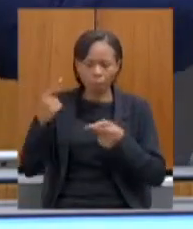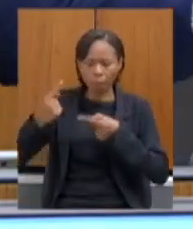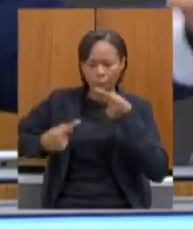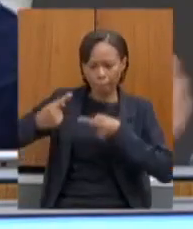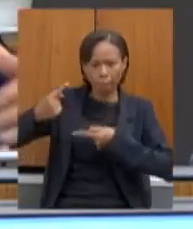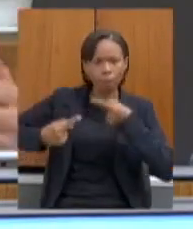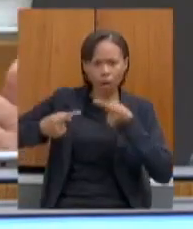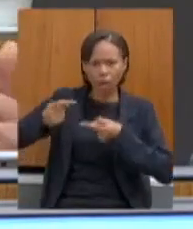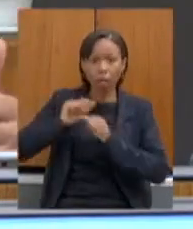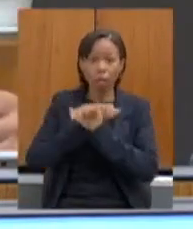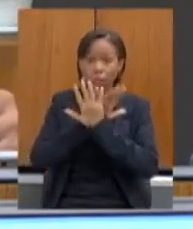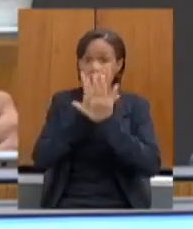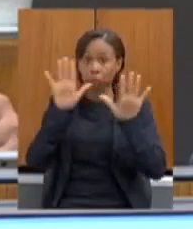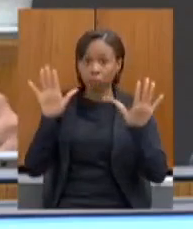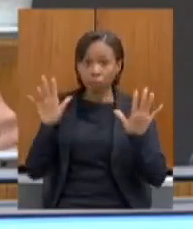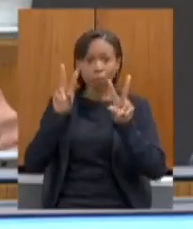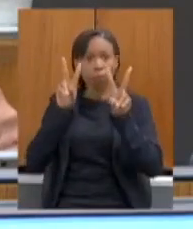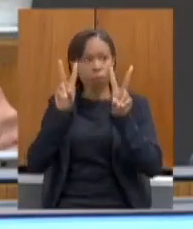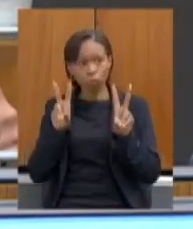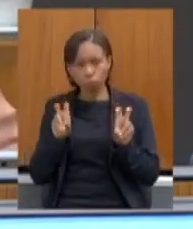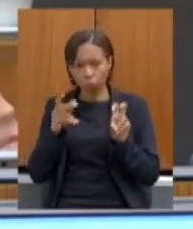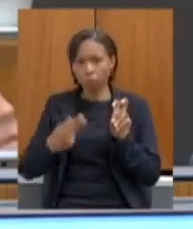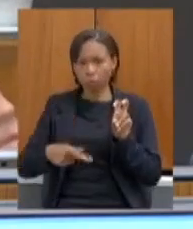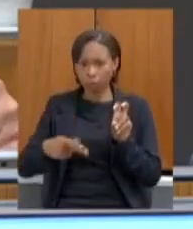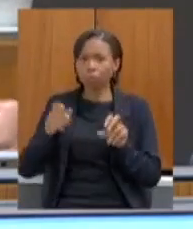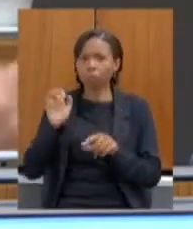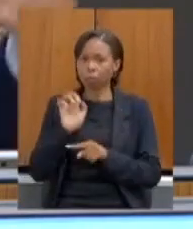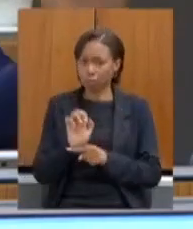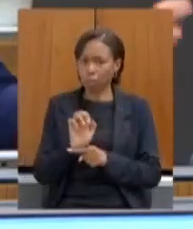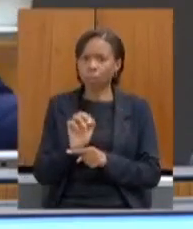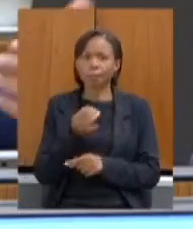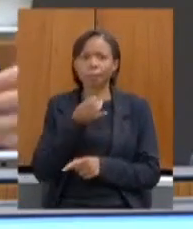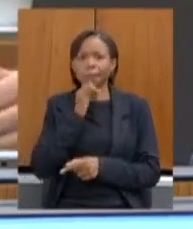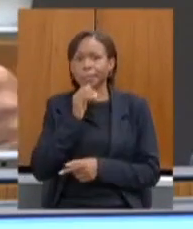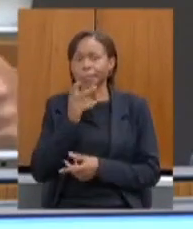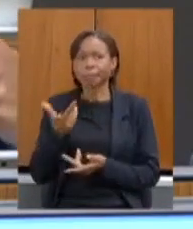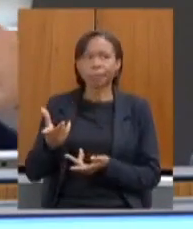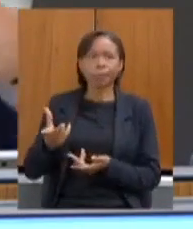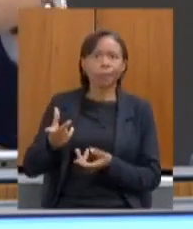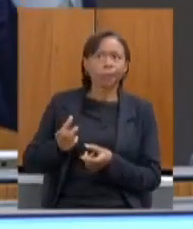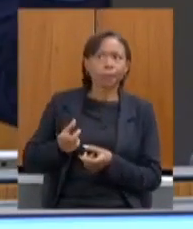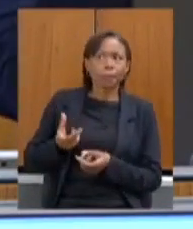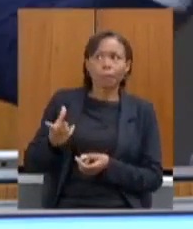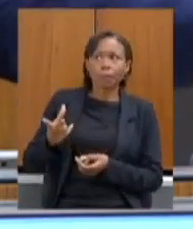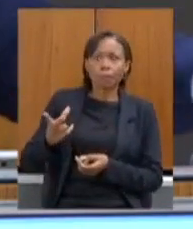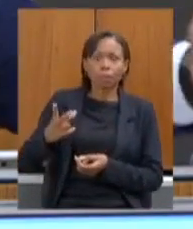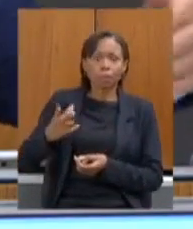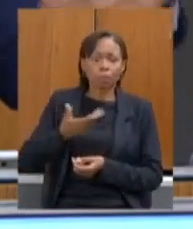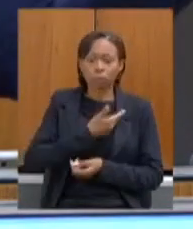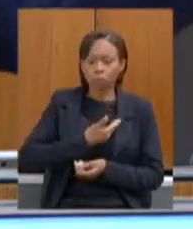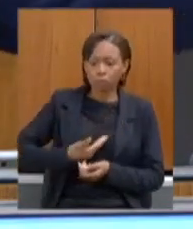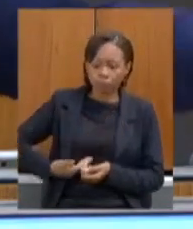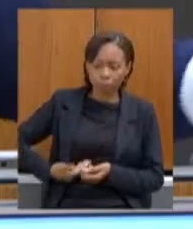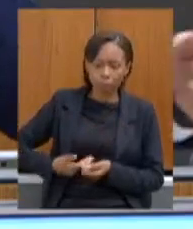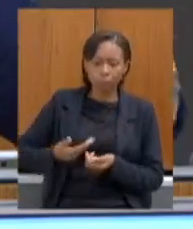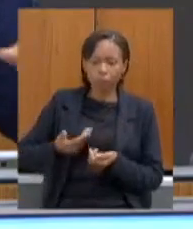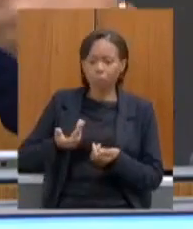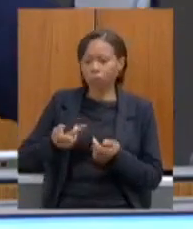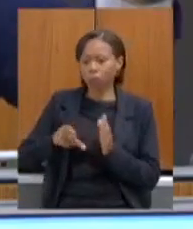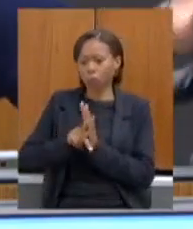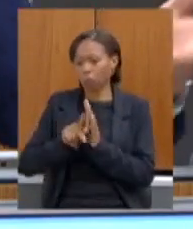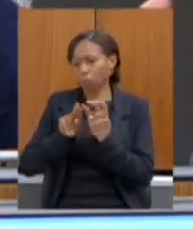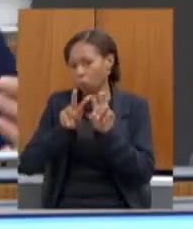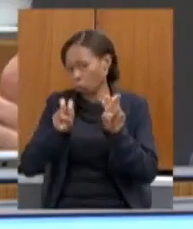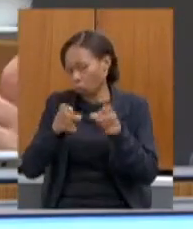limpa assuntos do nosso Estado, como por exemplo desestatização, seja de Codemig, que já está tramitando aqui na Casa,